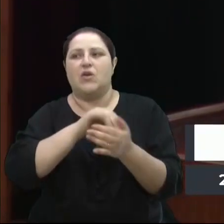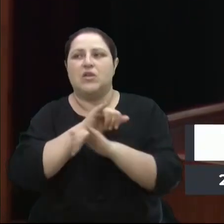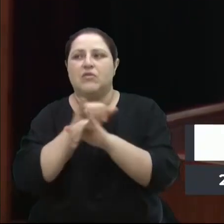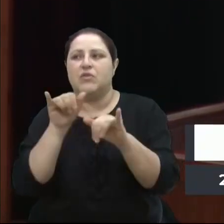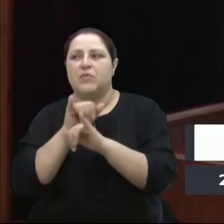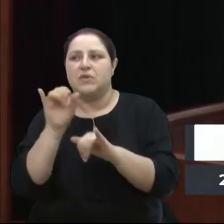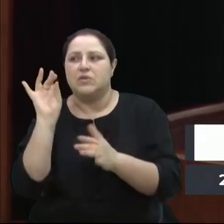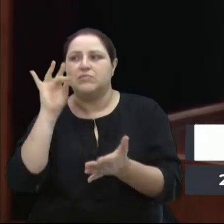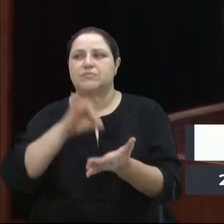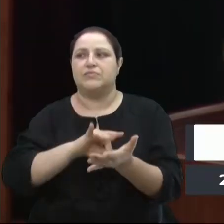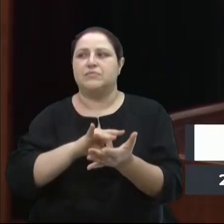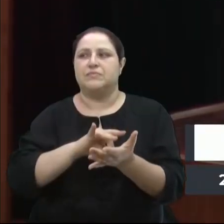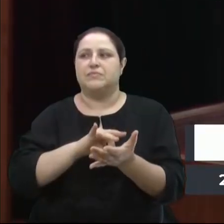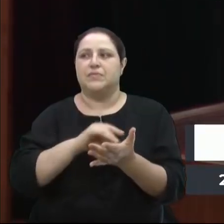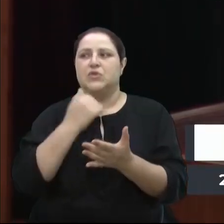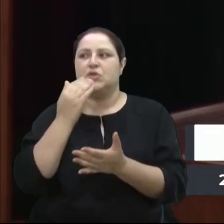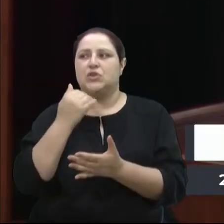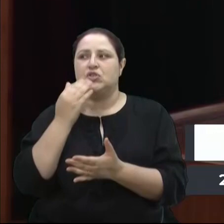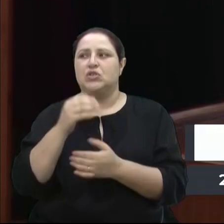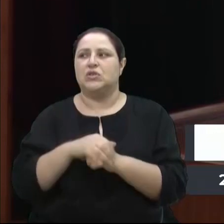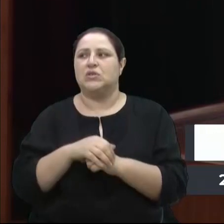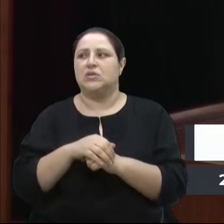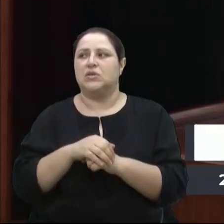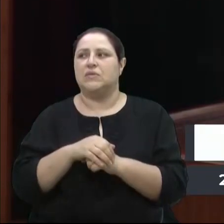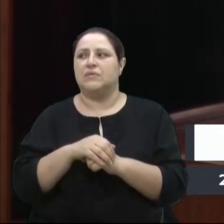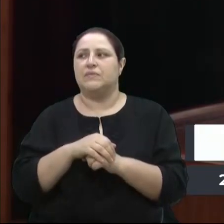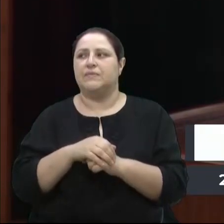Tem que se colocar em prática o que é aprovado aqui dentro.